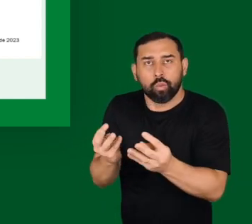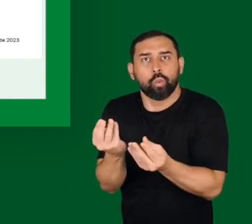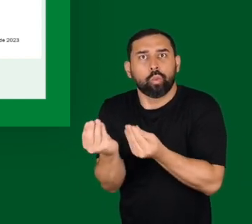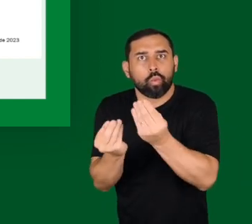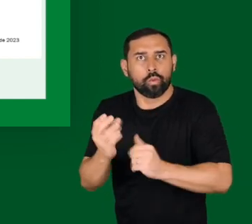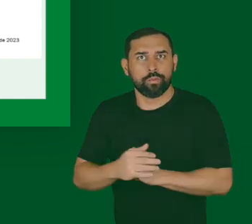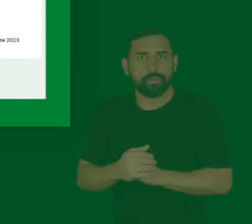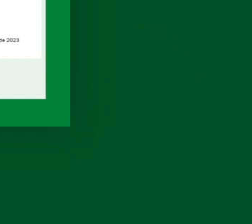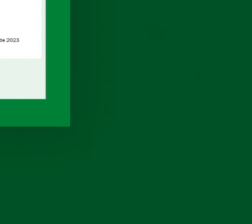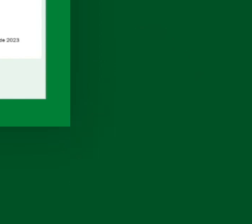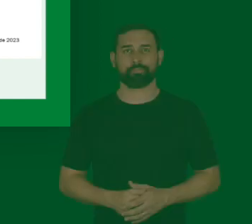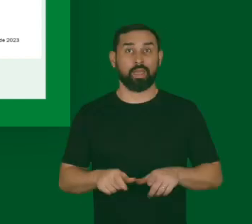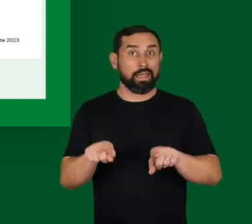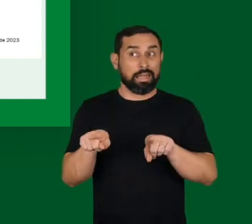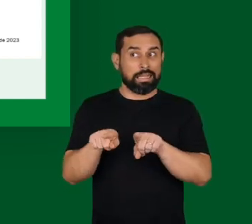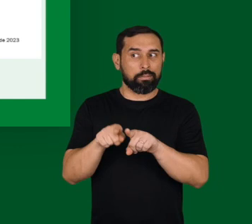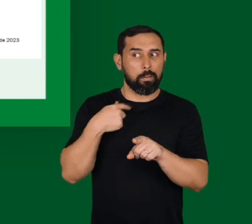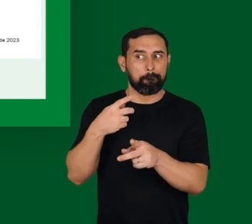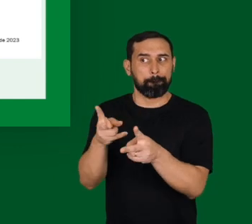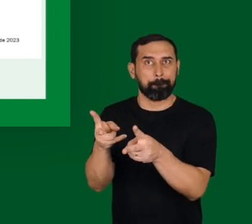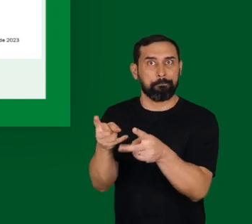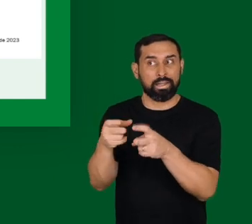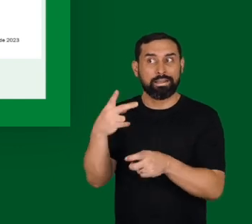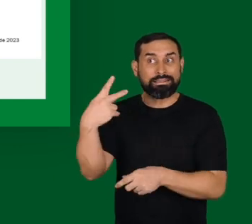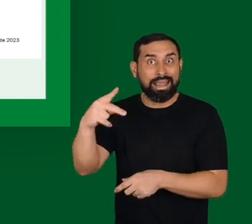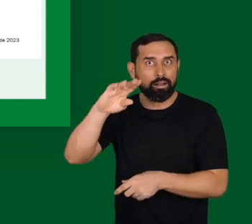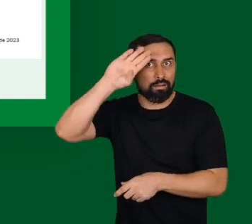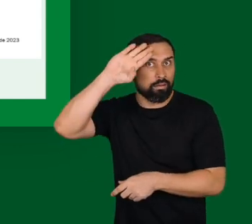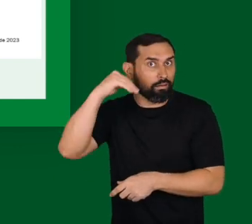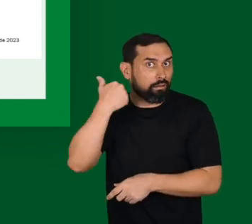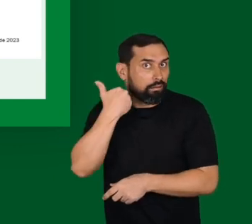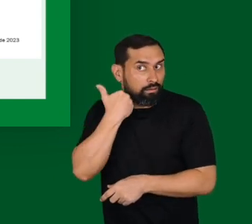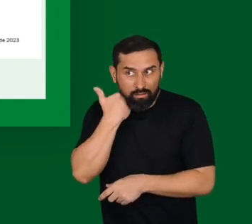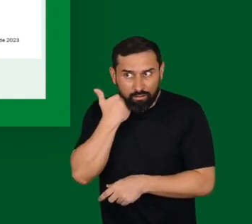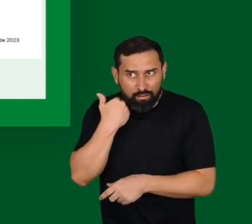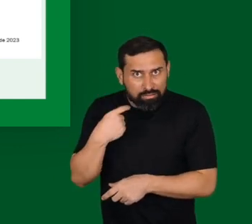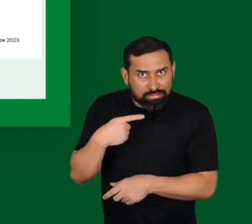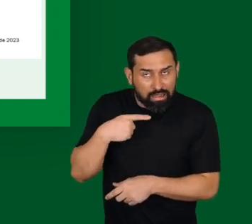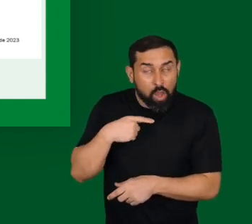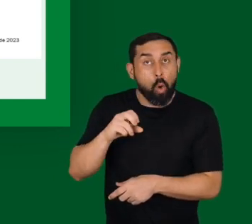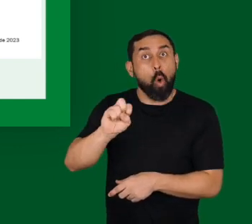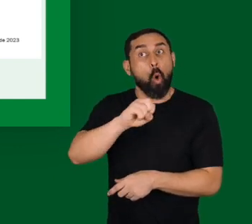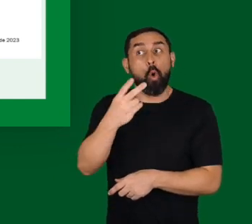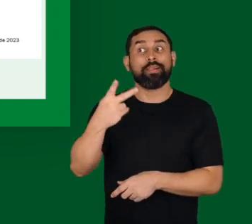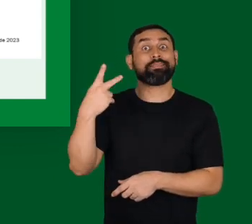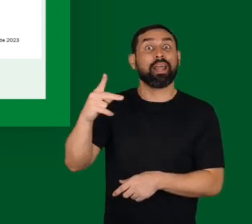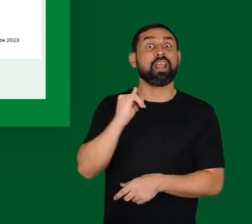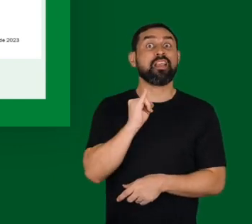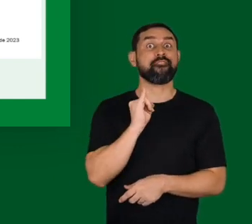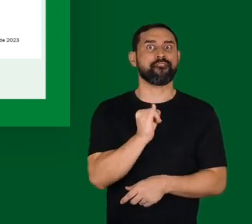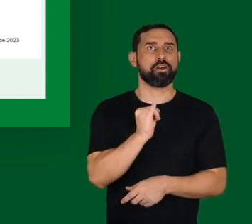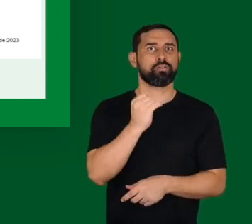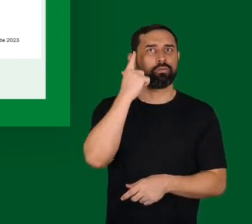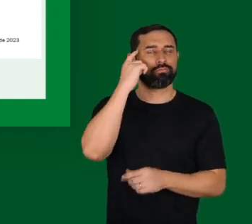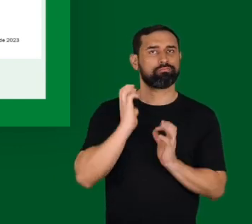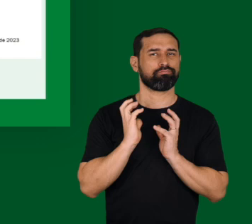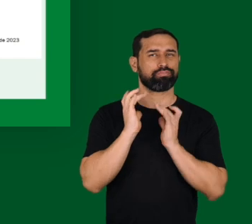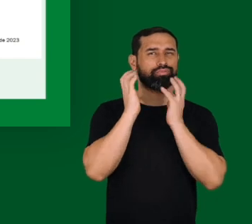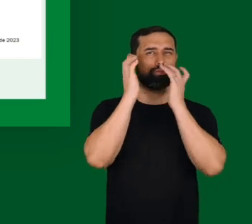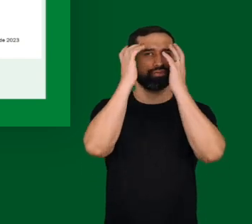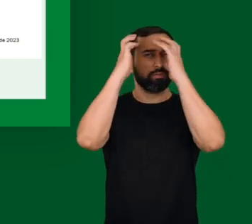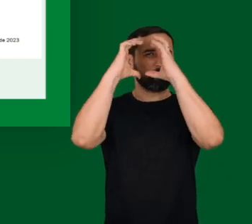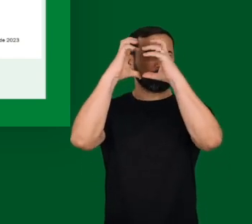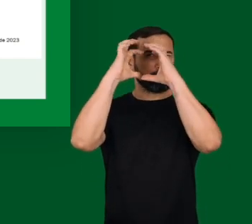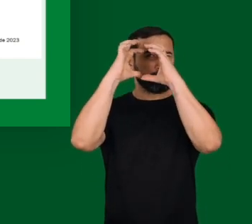que está convulsionando. E observar a diferença de uma crise febril para uma crise que é realmente de causa